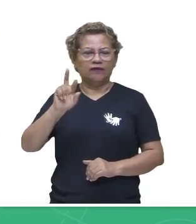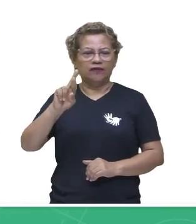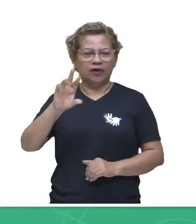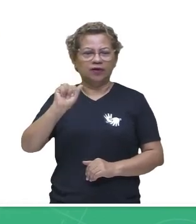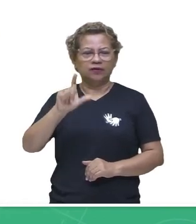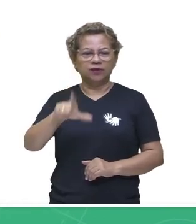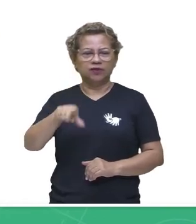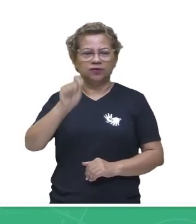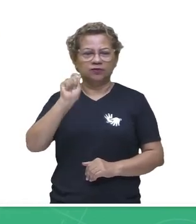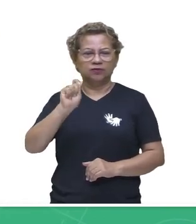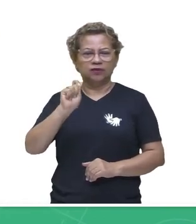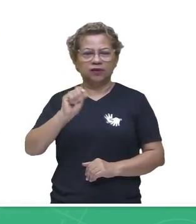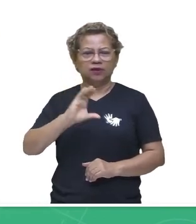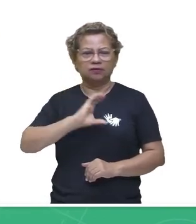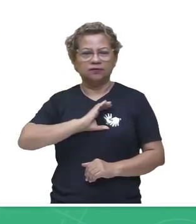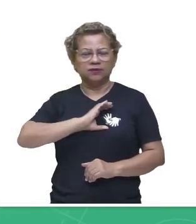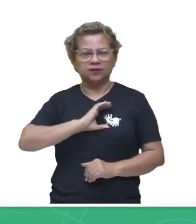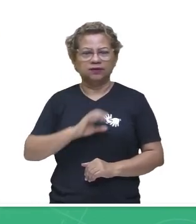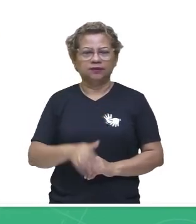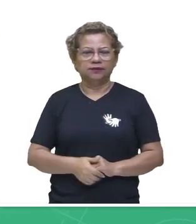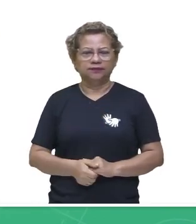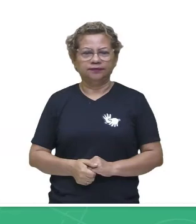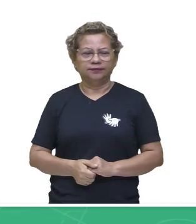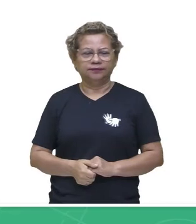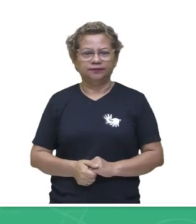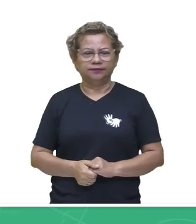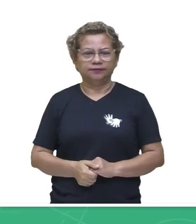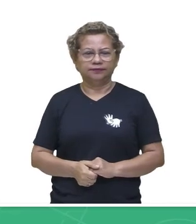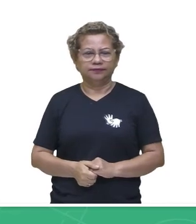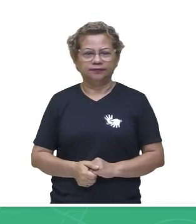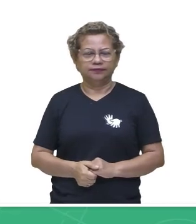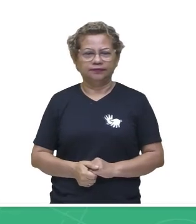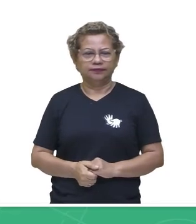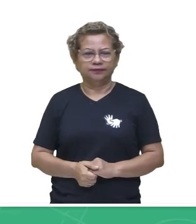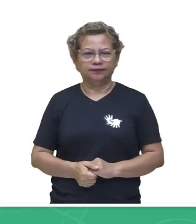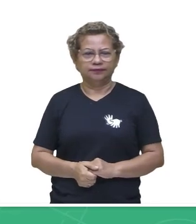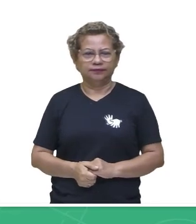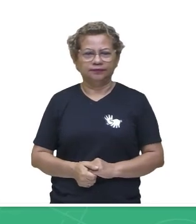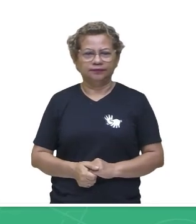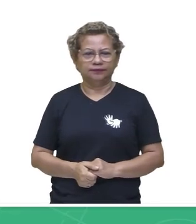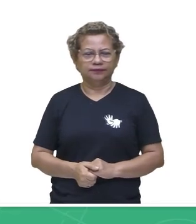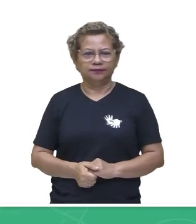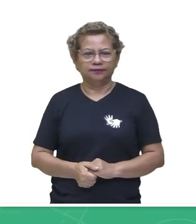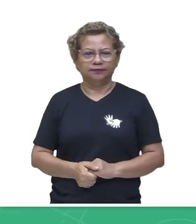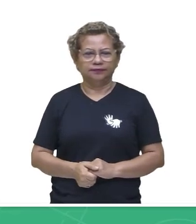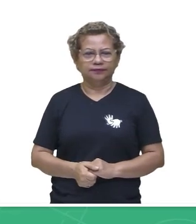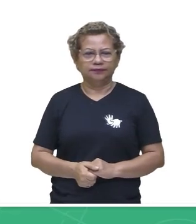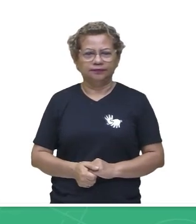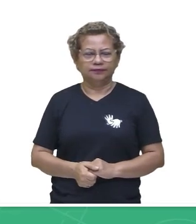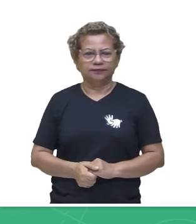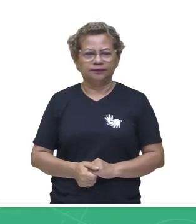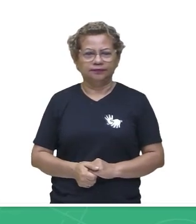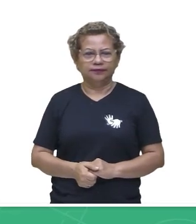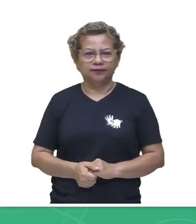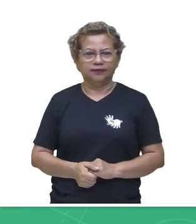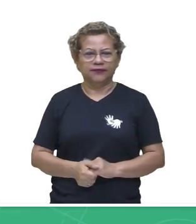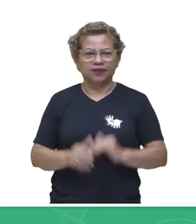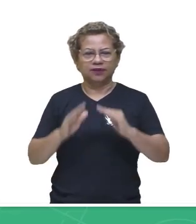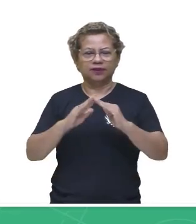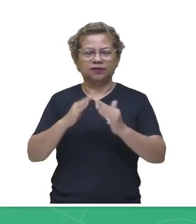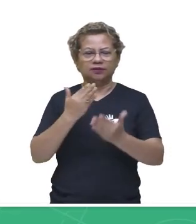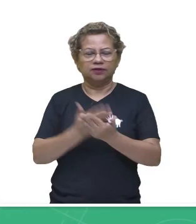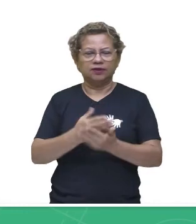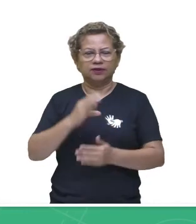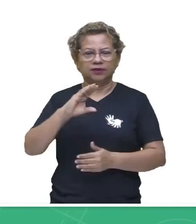Levi respondeu também a letra C. Segundo ele, é a letra C. Ele é do Colégio da Polícia